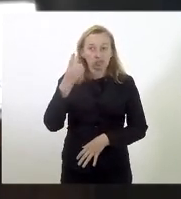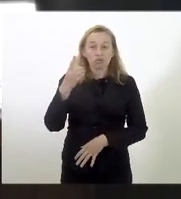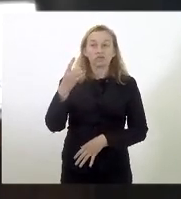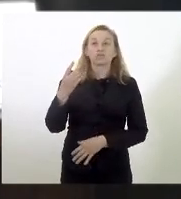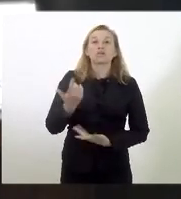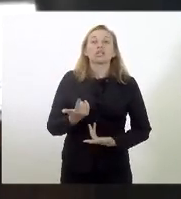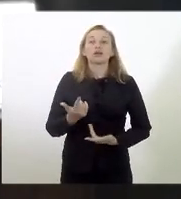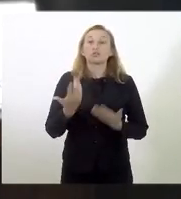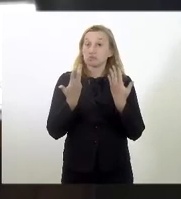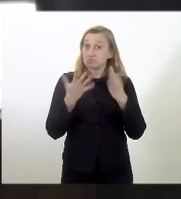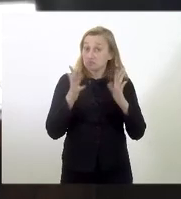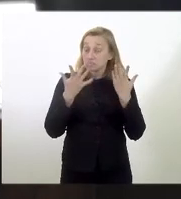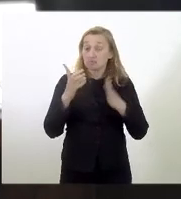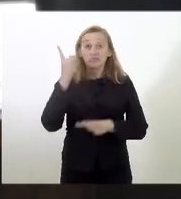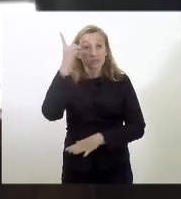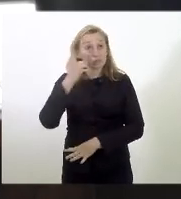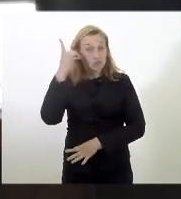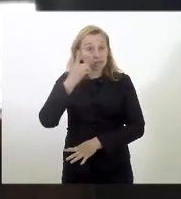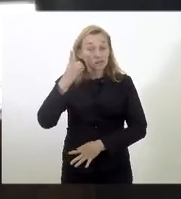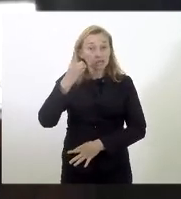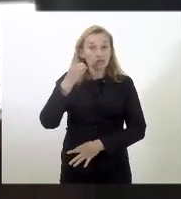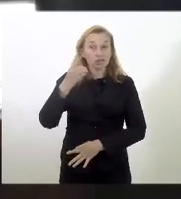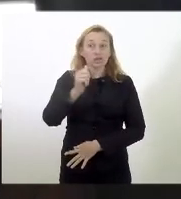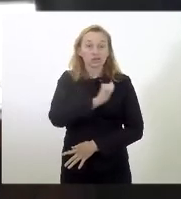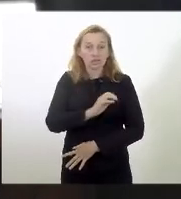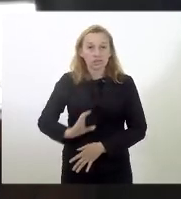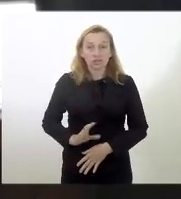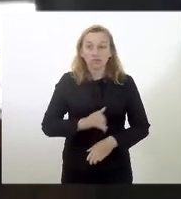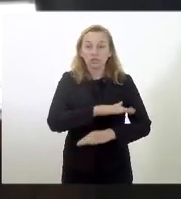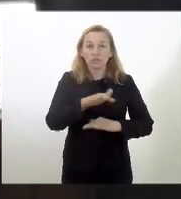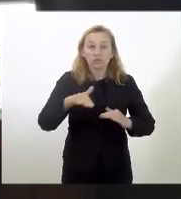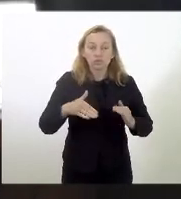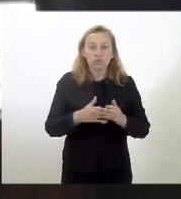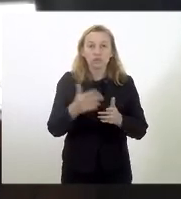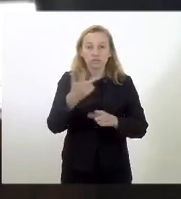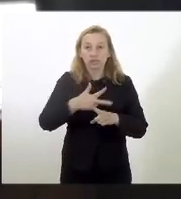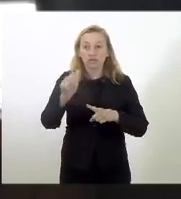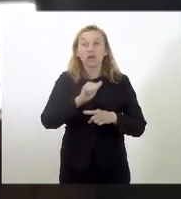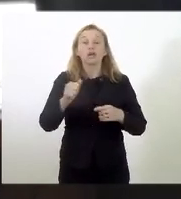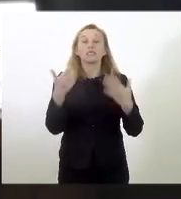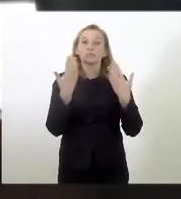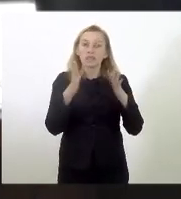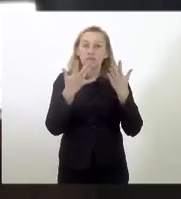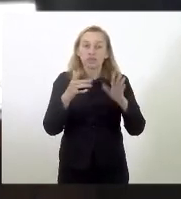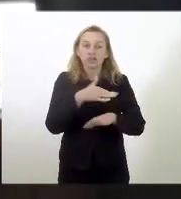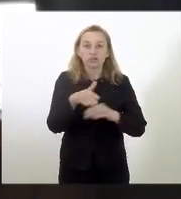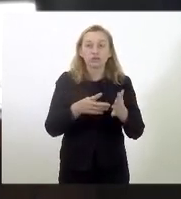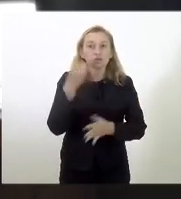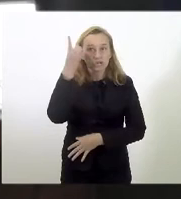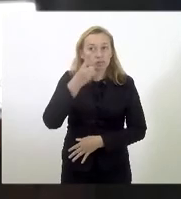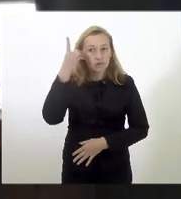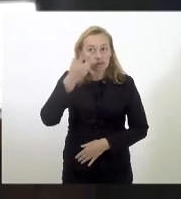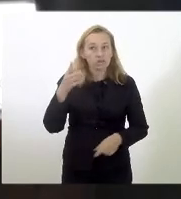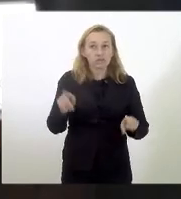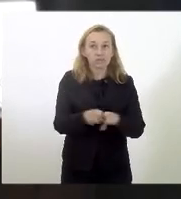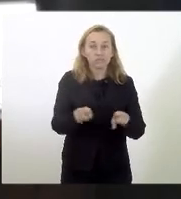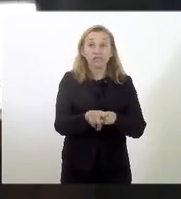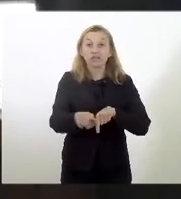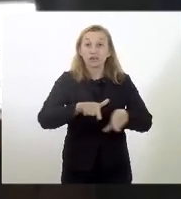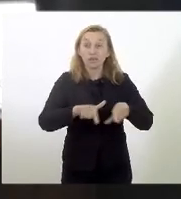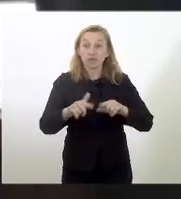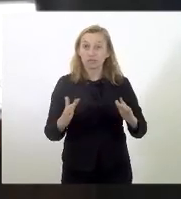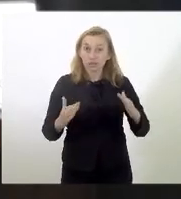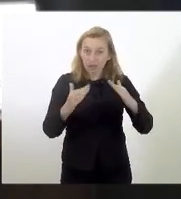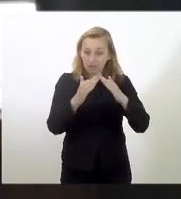Siciliano, por toda essa conquista, e parabéns a todos os deputados e servidores da Casa.